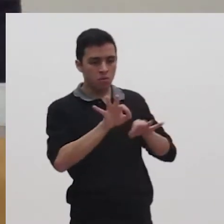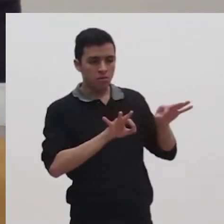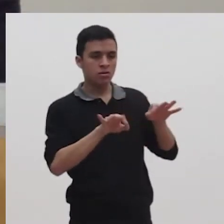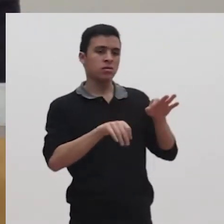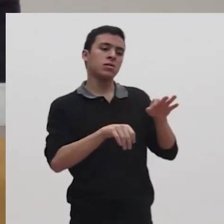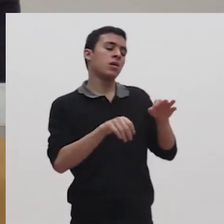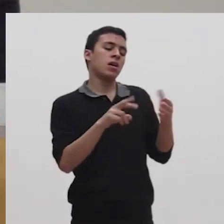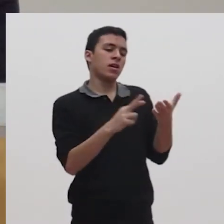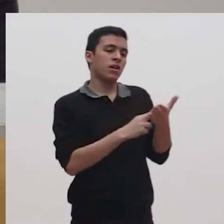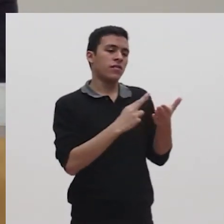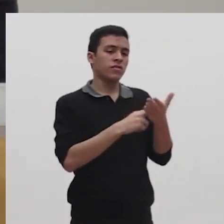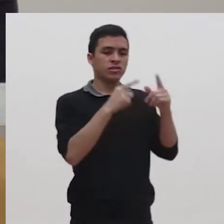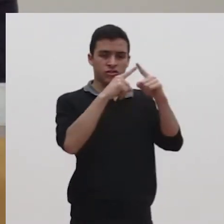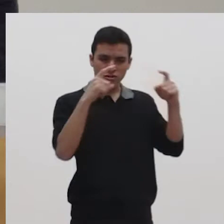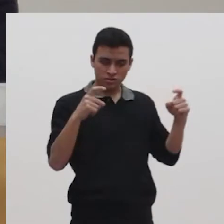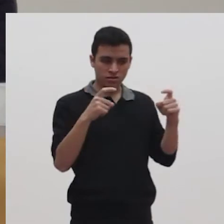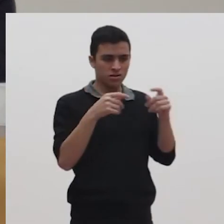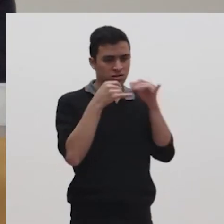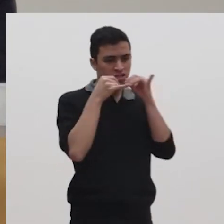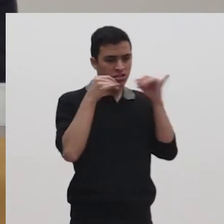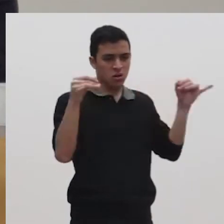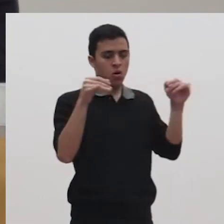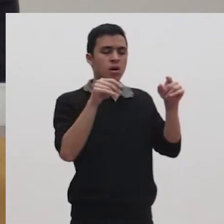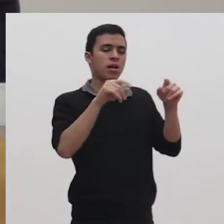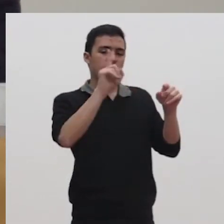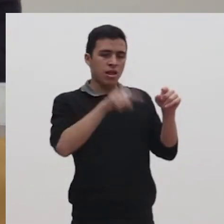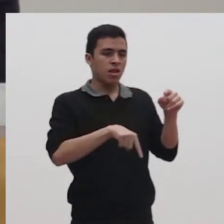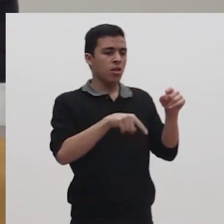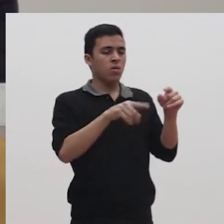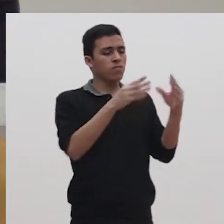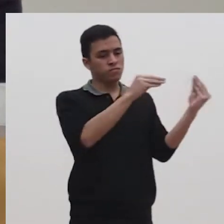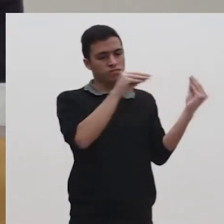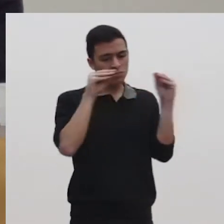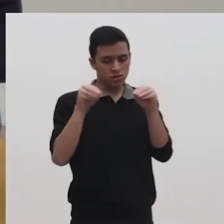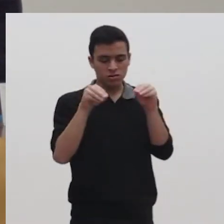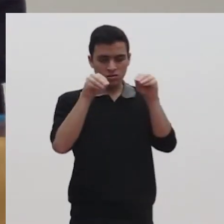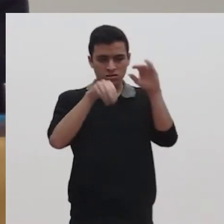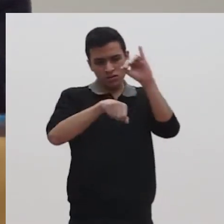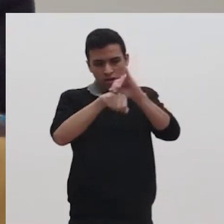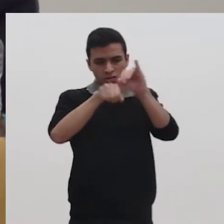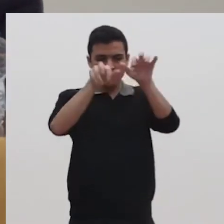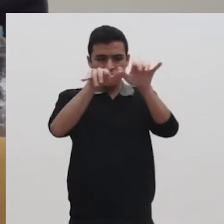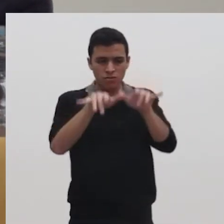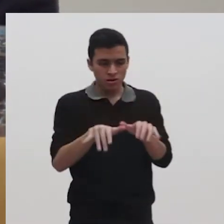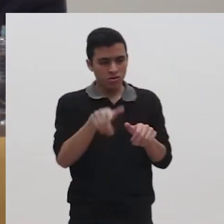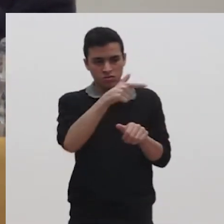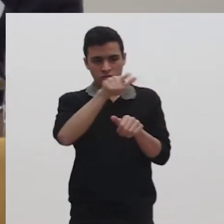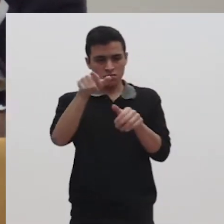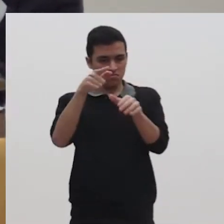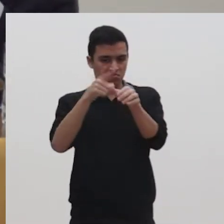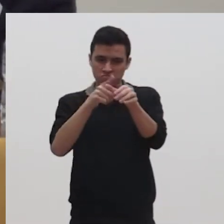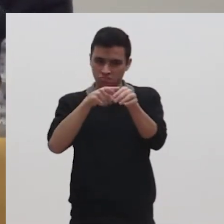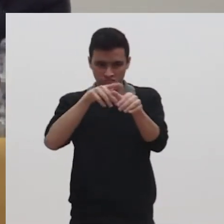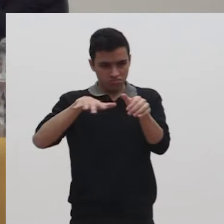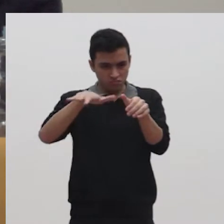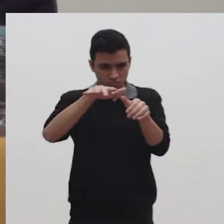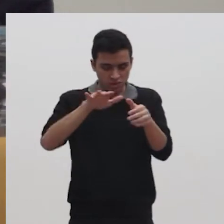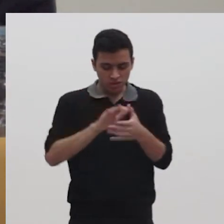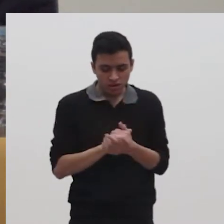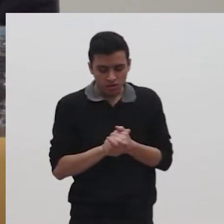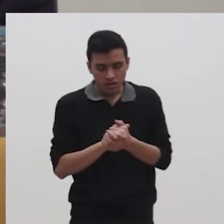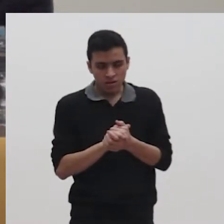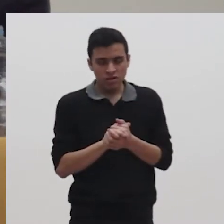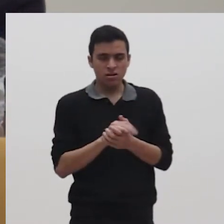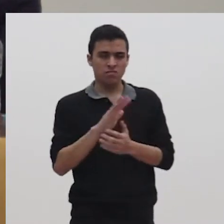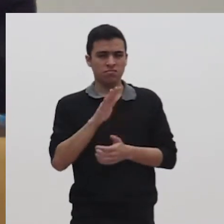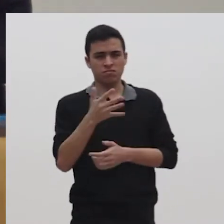As revistas científicas eletrônicas são hospedadas no Centro de Computação Científica e Software Livre, né? Já estamos